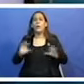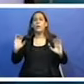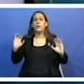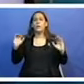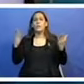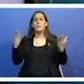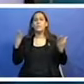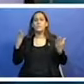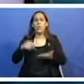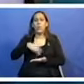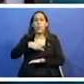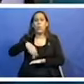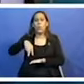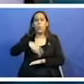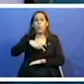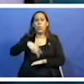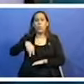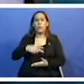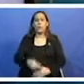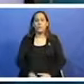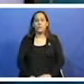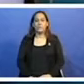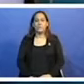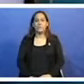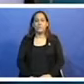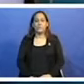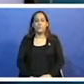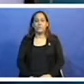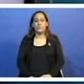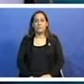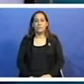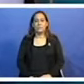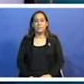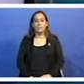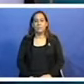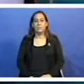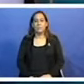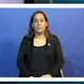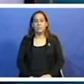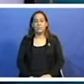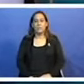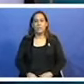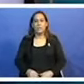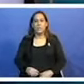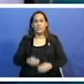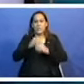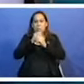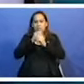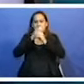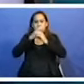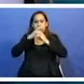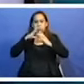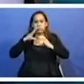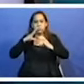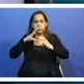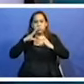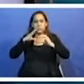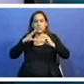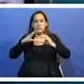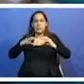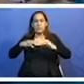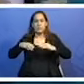que ela resolveu fazer o baile dela? Ela fez o baile dela, lembra? Que ela colocou bexiga e falou que ela estava lá na frente